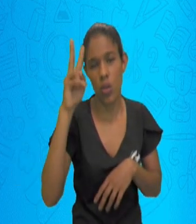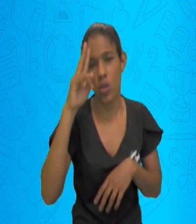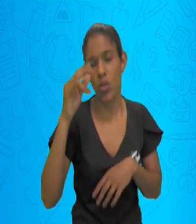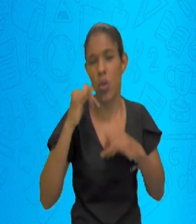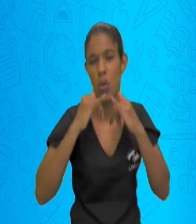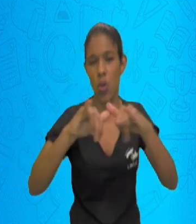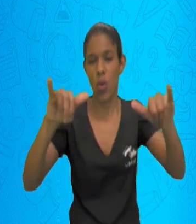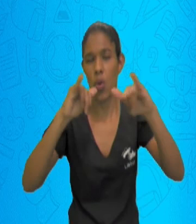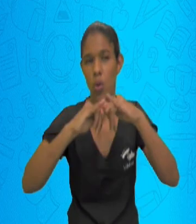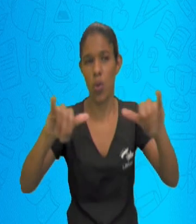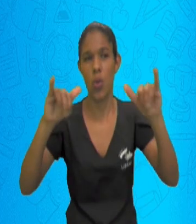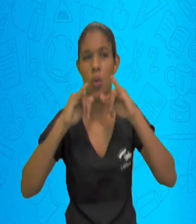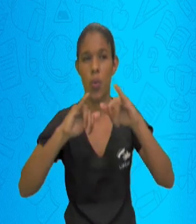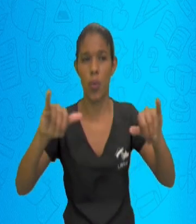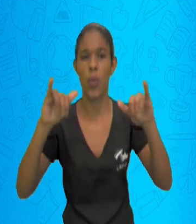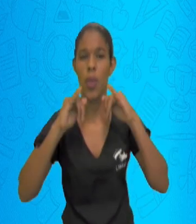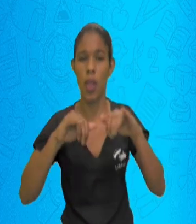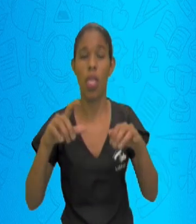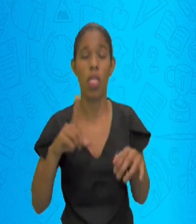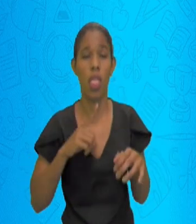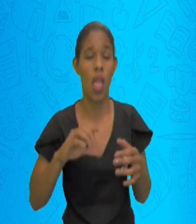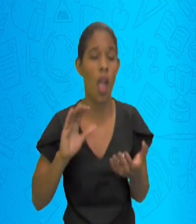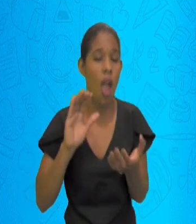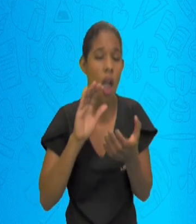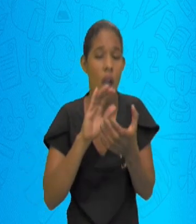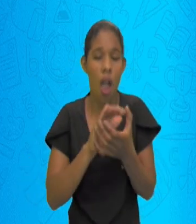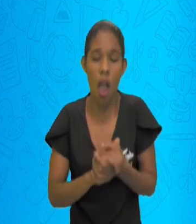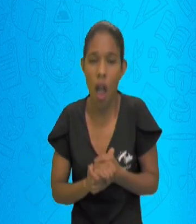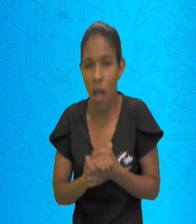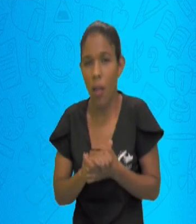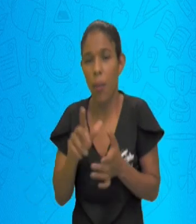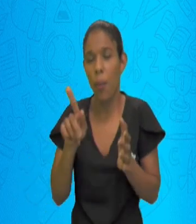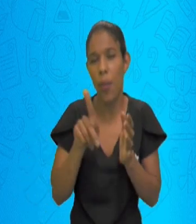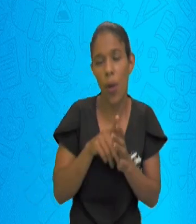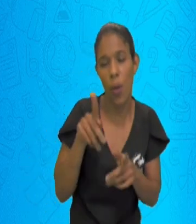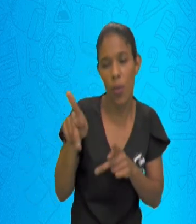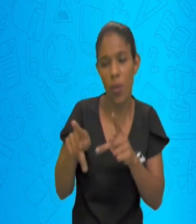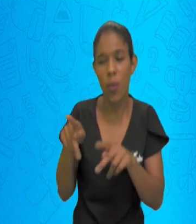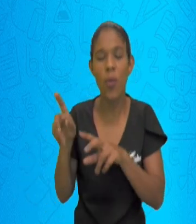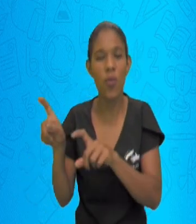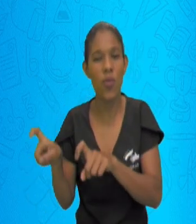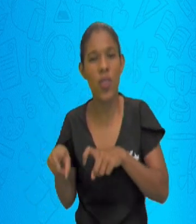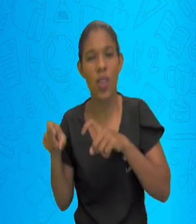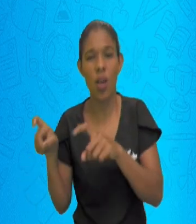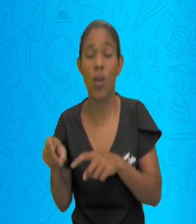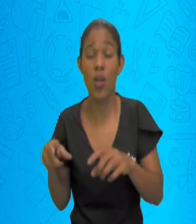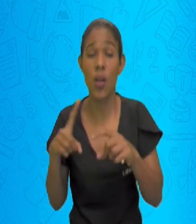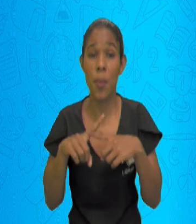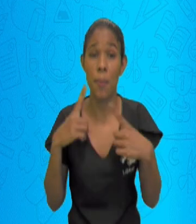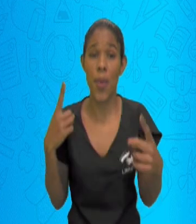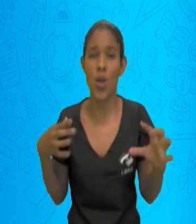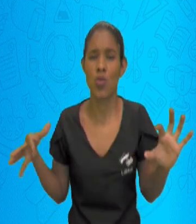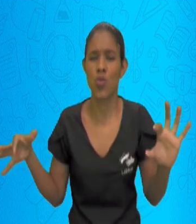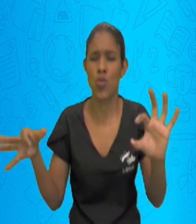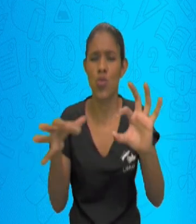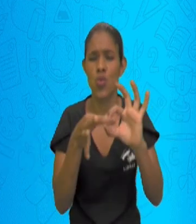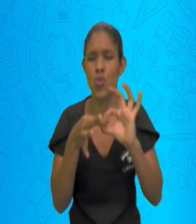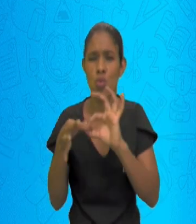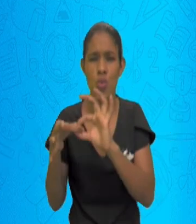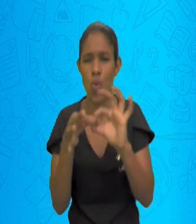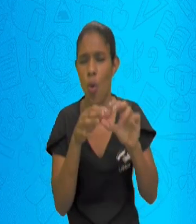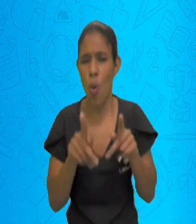caipira. Enfim, une todo o povo em volta de um só ideal, de uma só cultura, que é